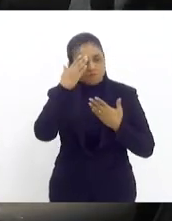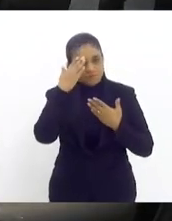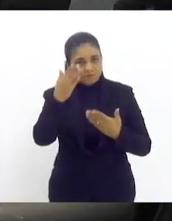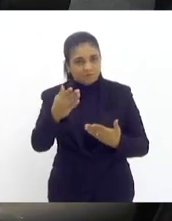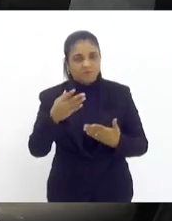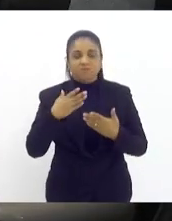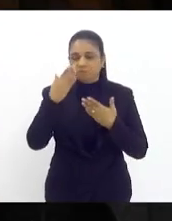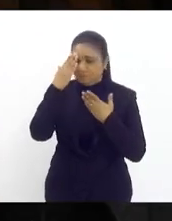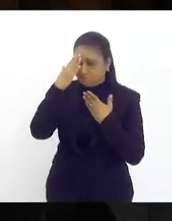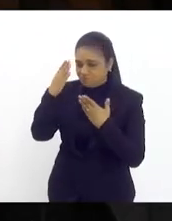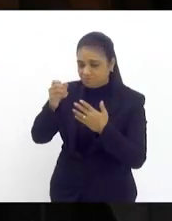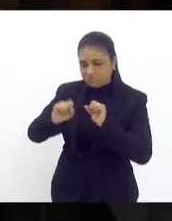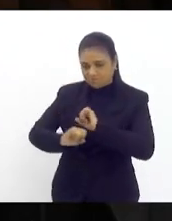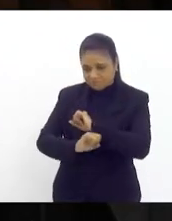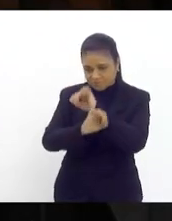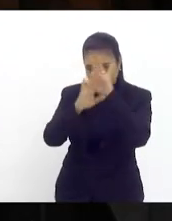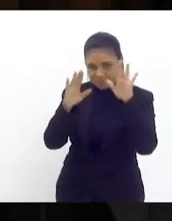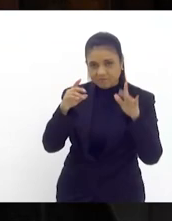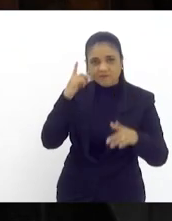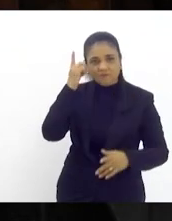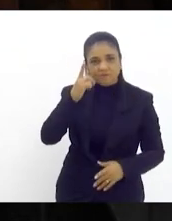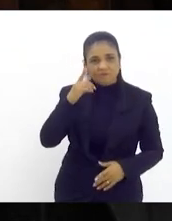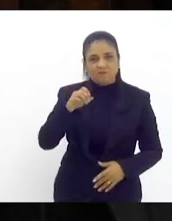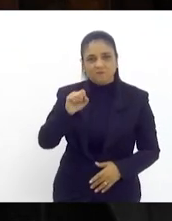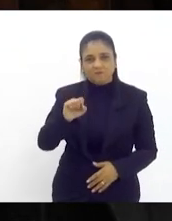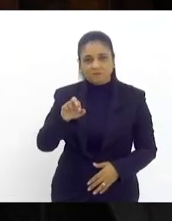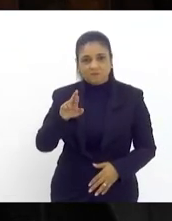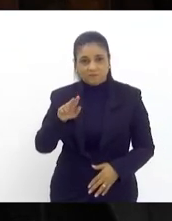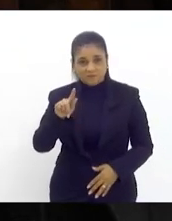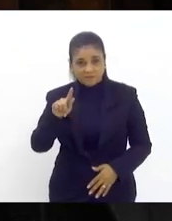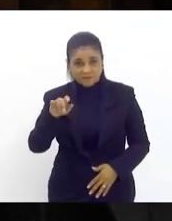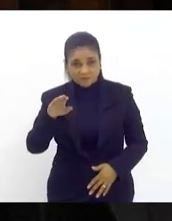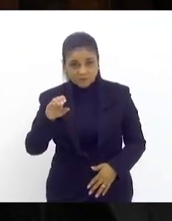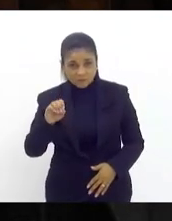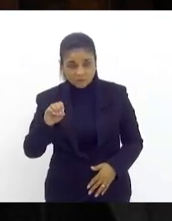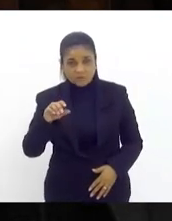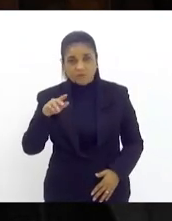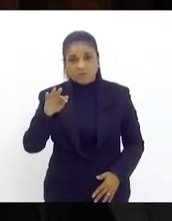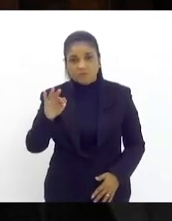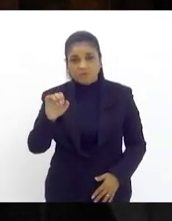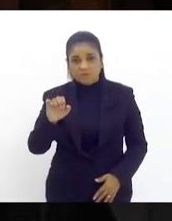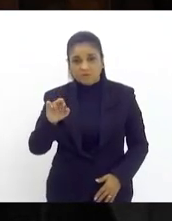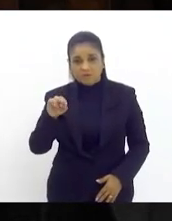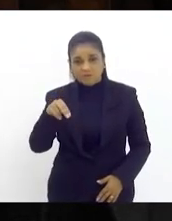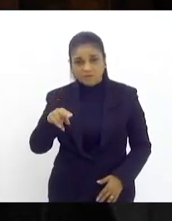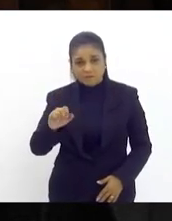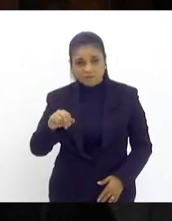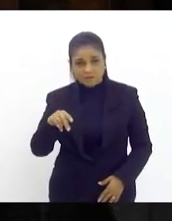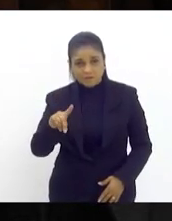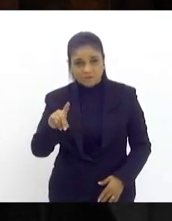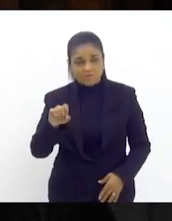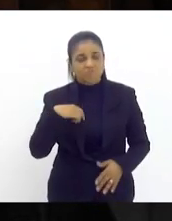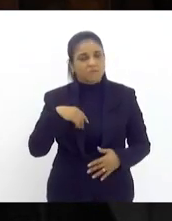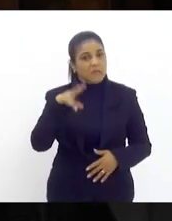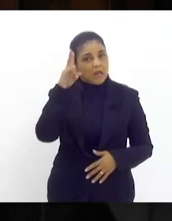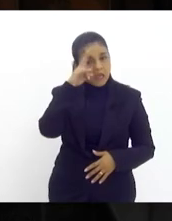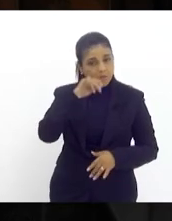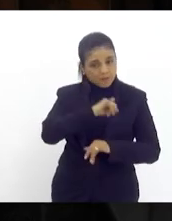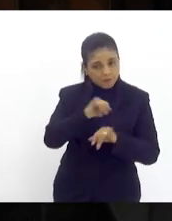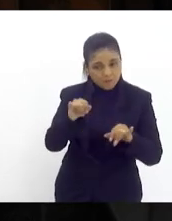tão esclarecedor Deputado Celso Fernandes Só lembrando Deputado Professor